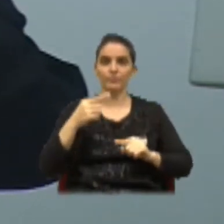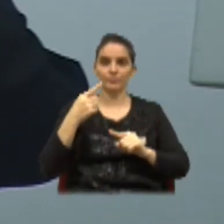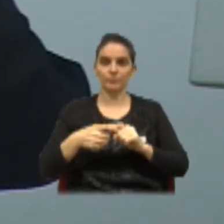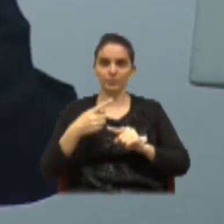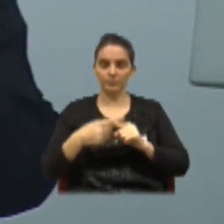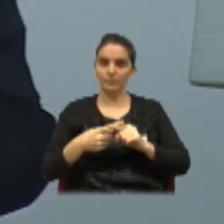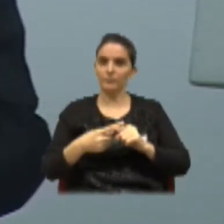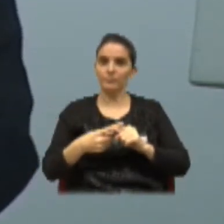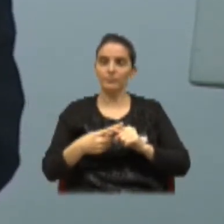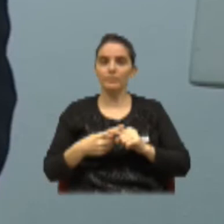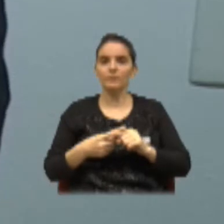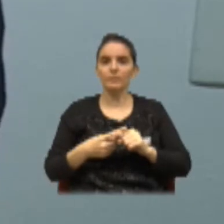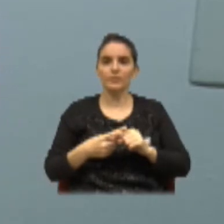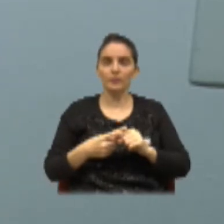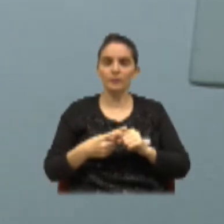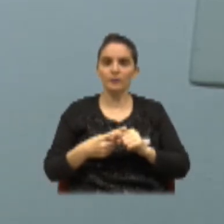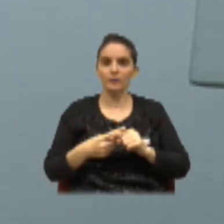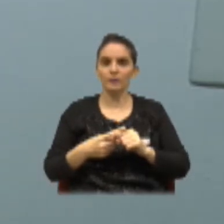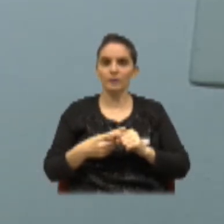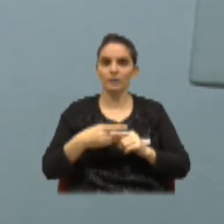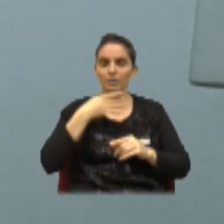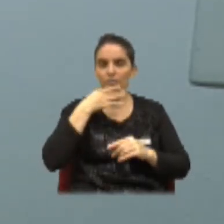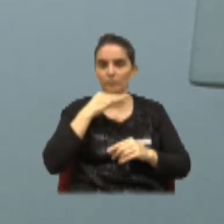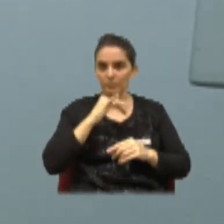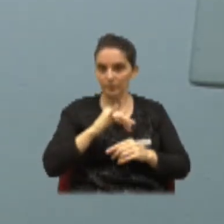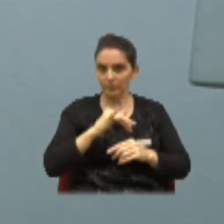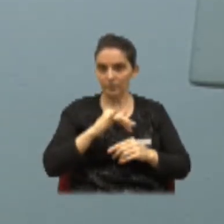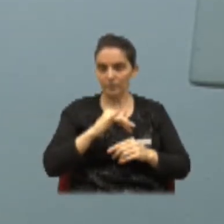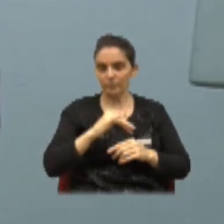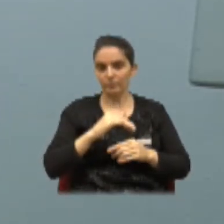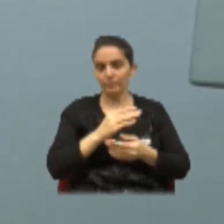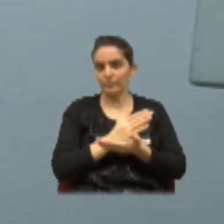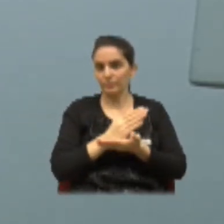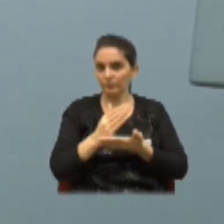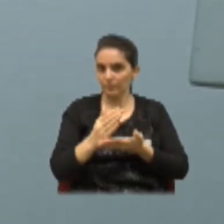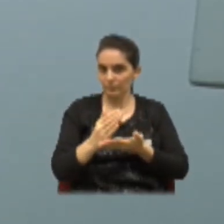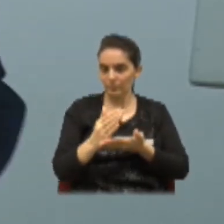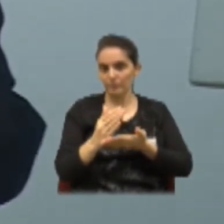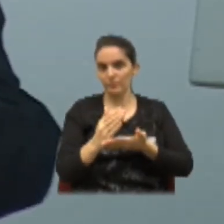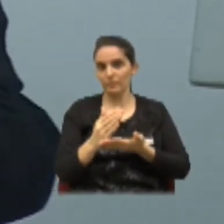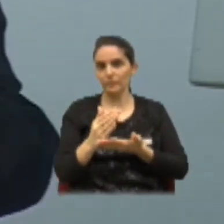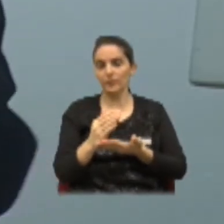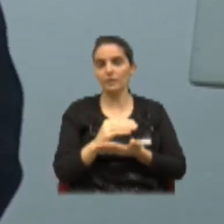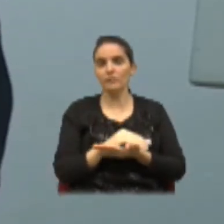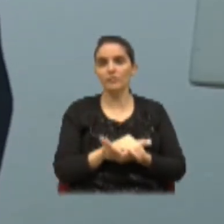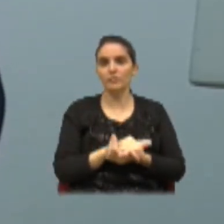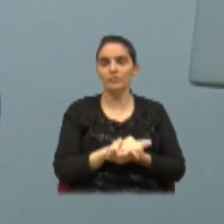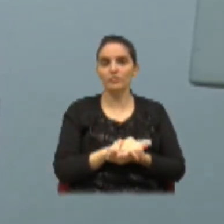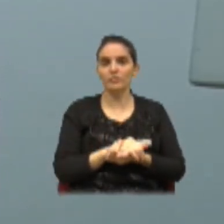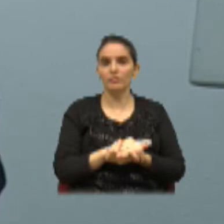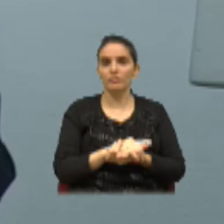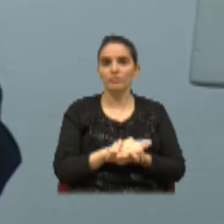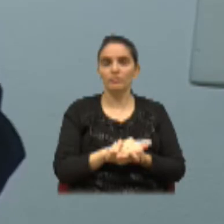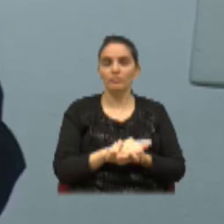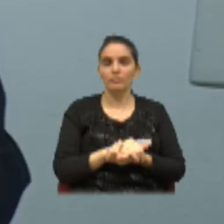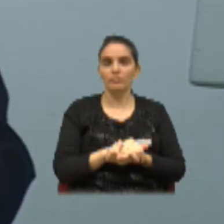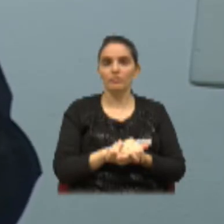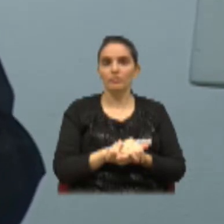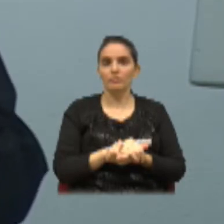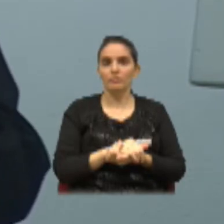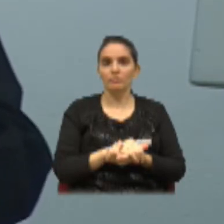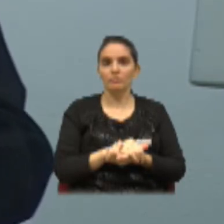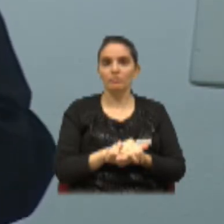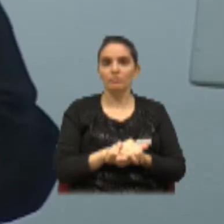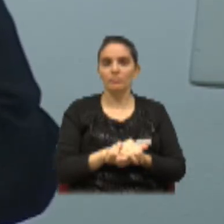os pais eles começam a ter uma concorrência com os